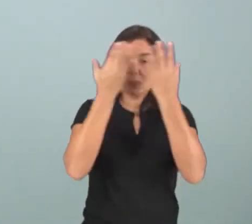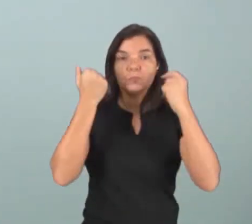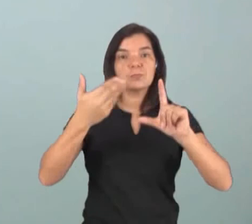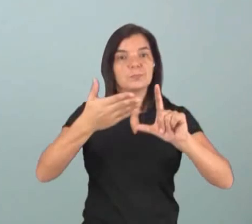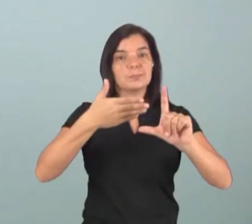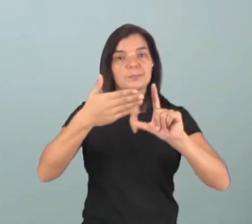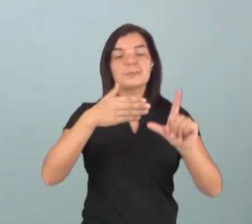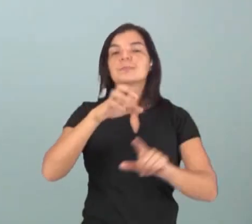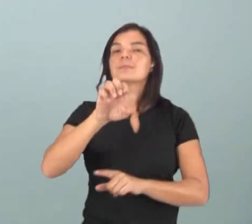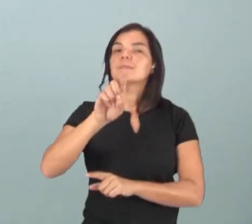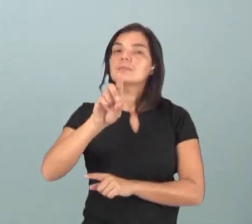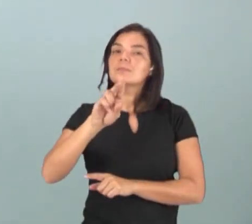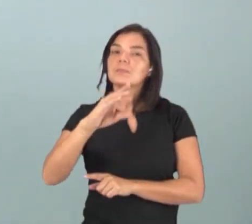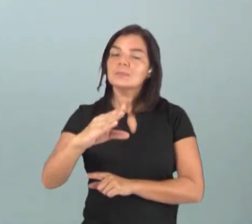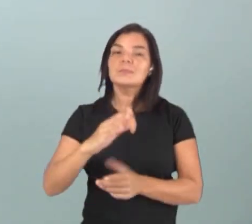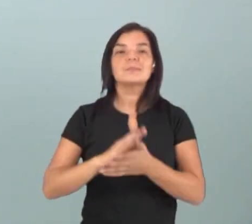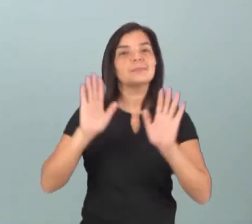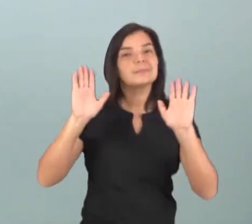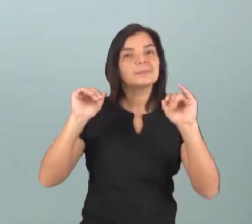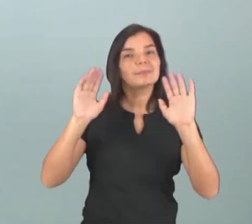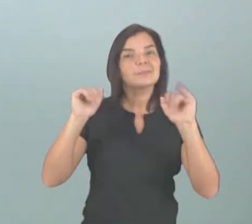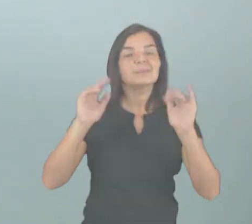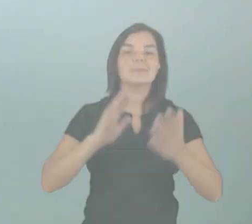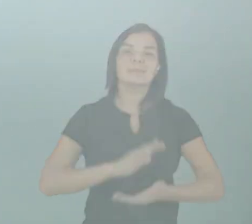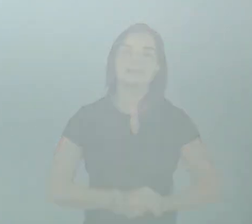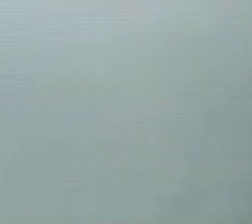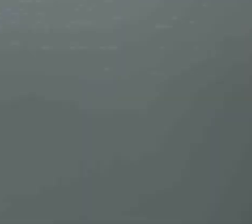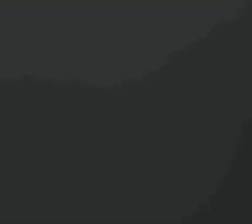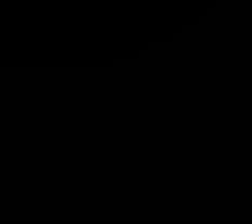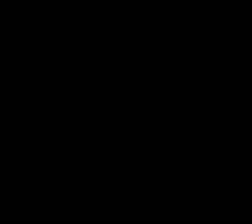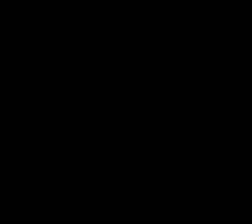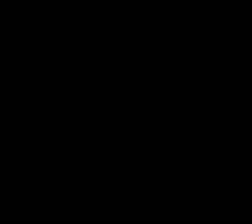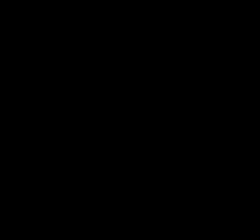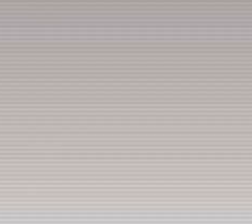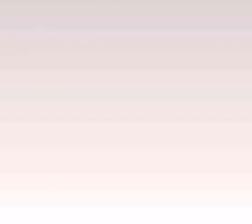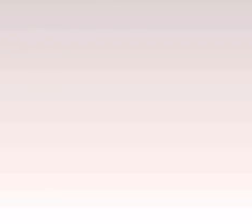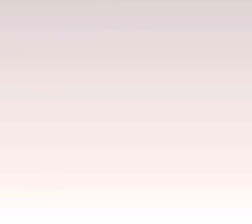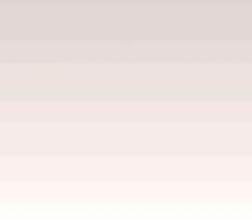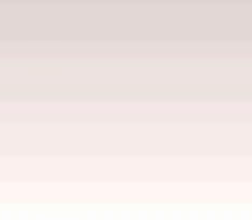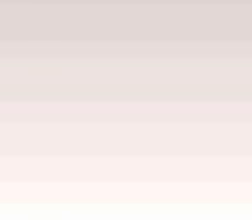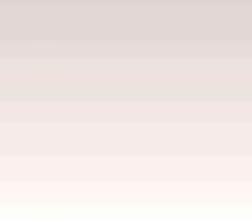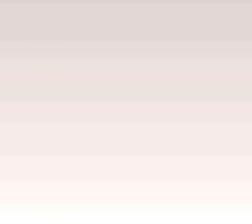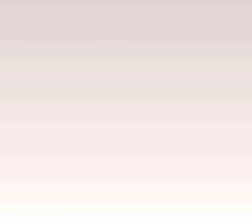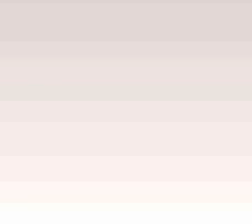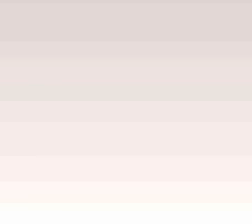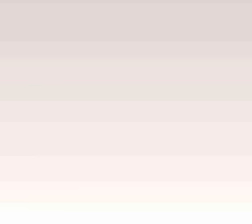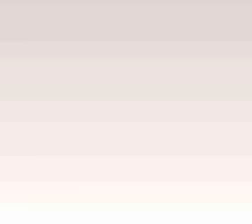de acessar a plataforma Eduque, ok? See you next class!